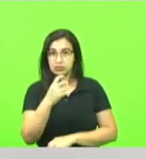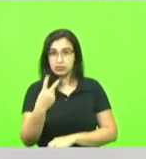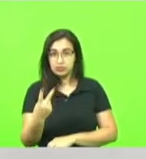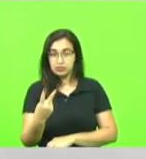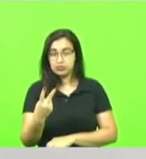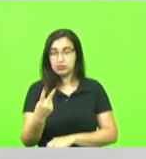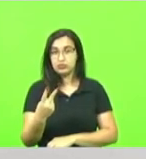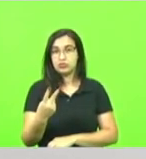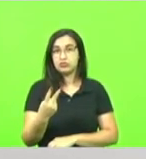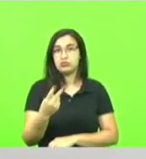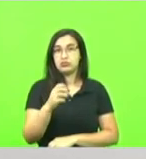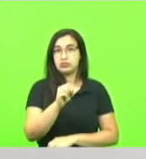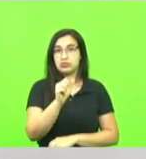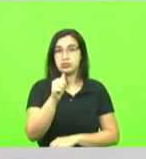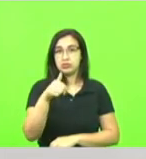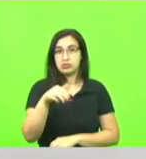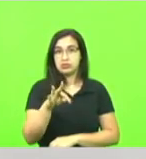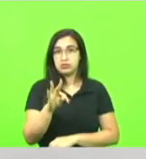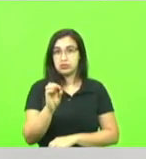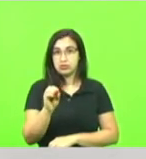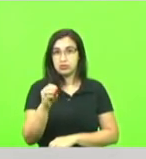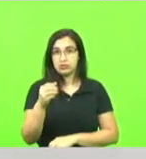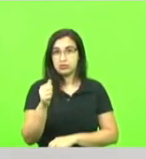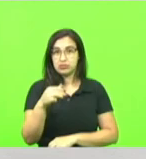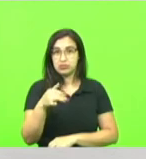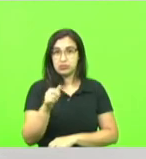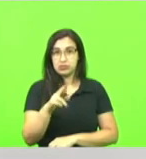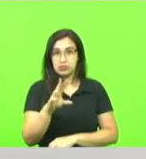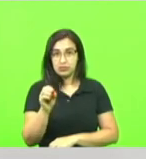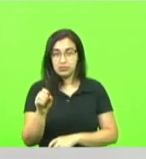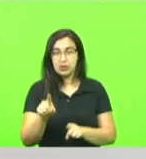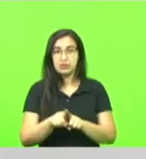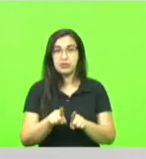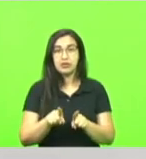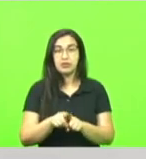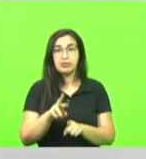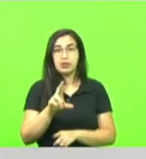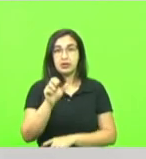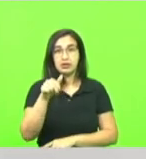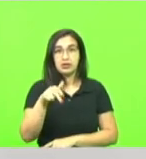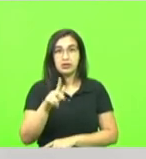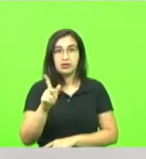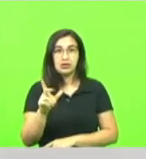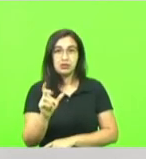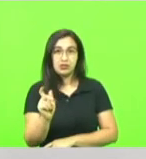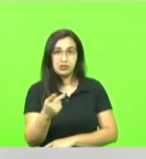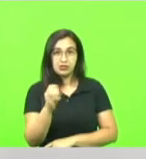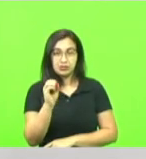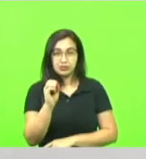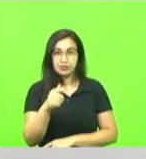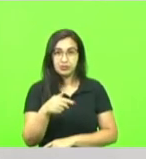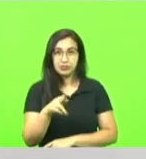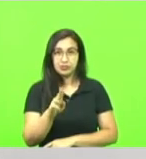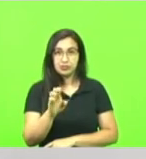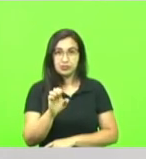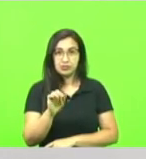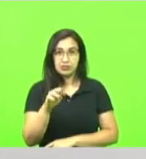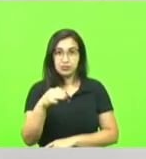passando em Santo Amaro, Rancho Queimado, Alfredo Wagner e